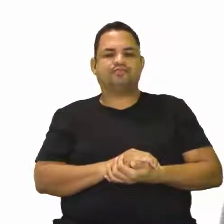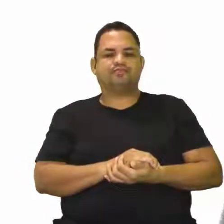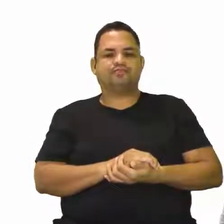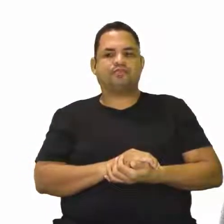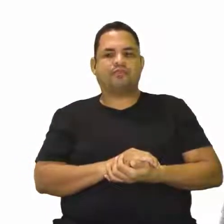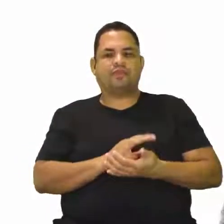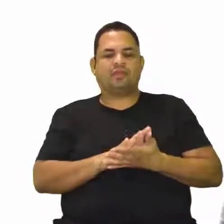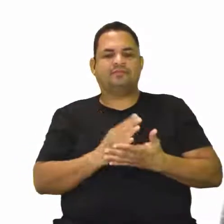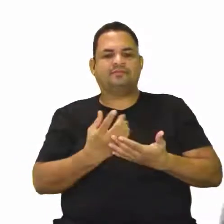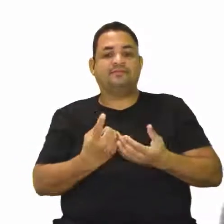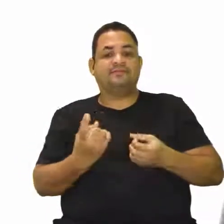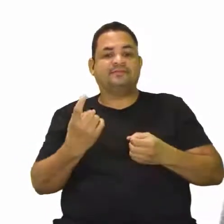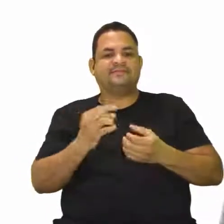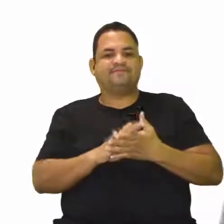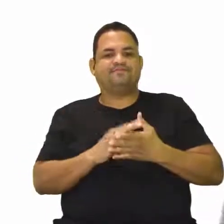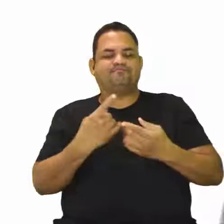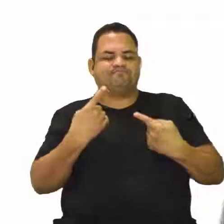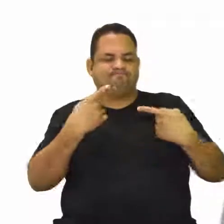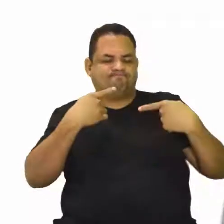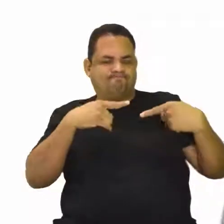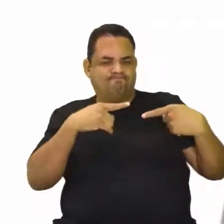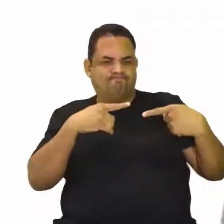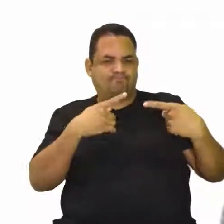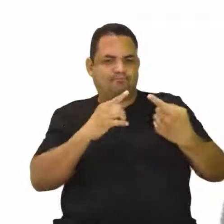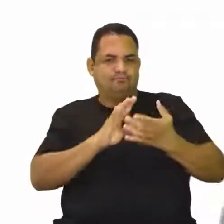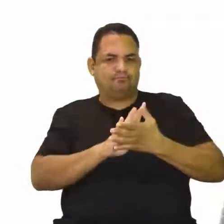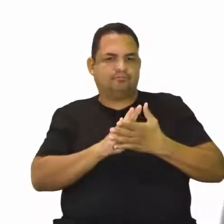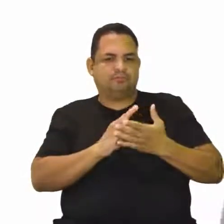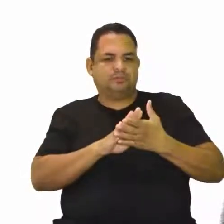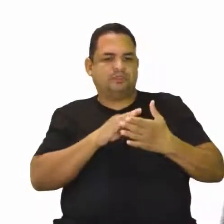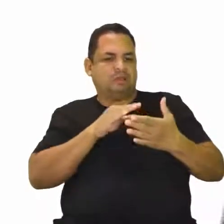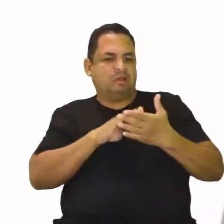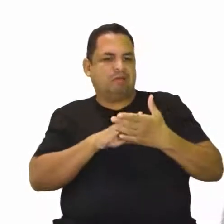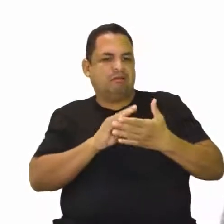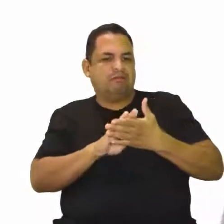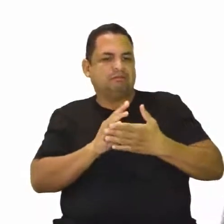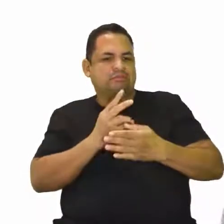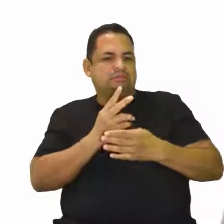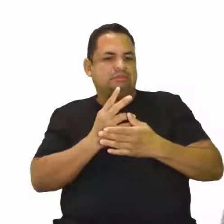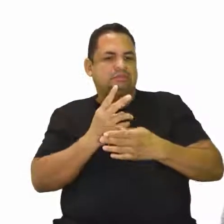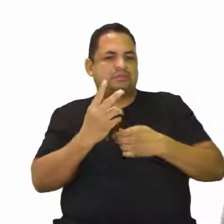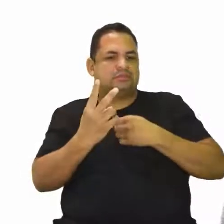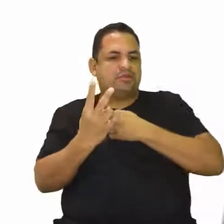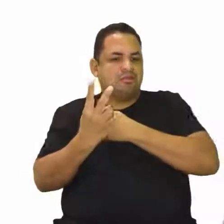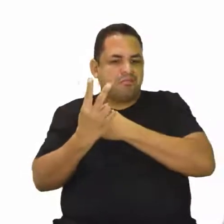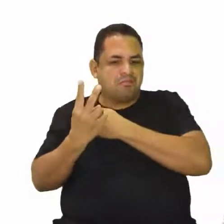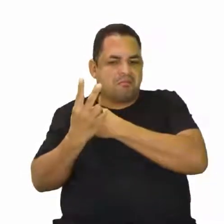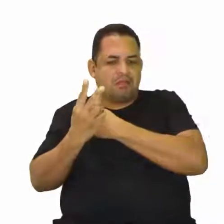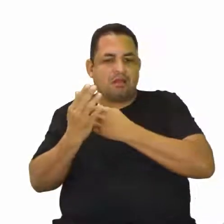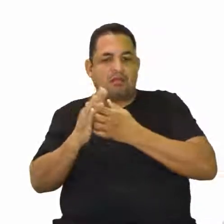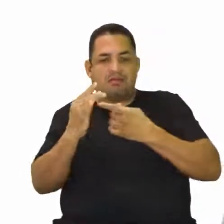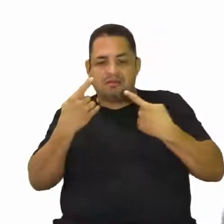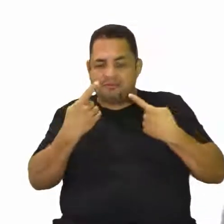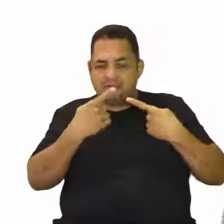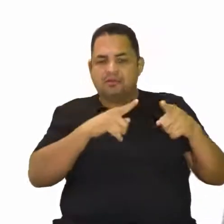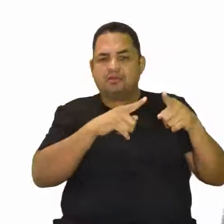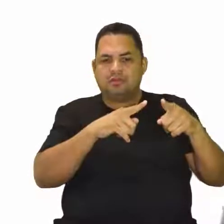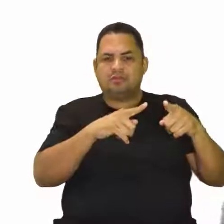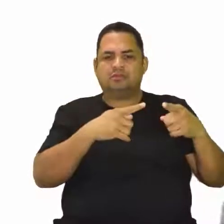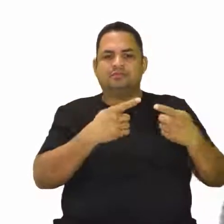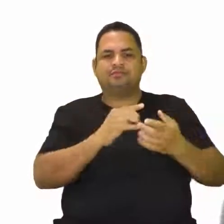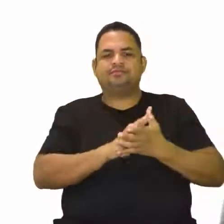eles vão revidar eles vão ficar só na ofensiva lhe dão né Agora eu vou o corpo atacar